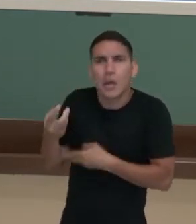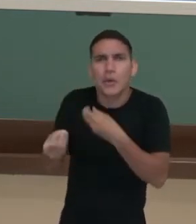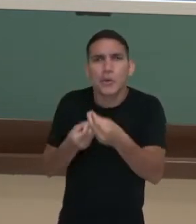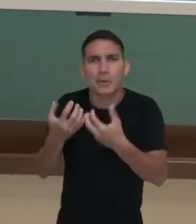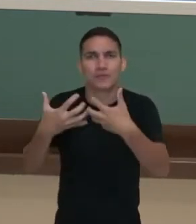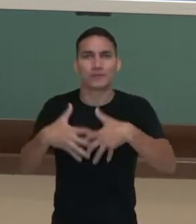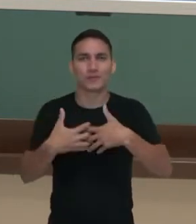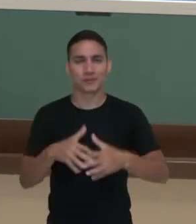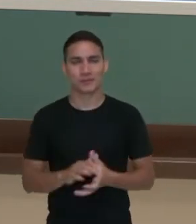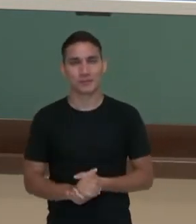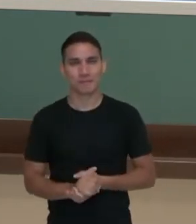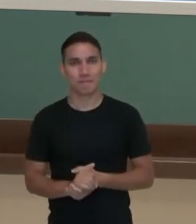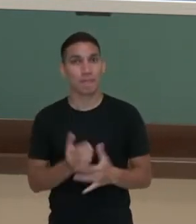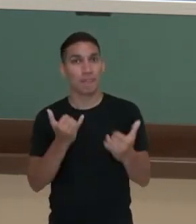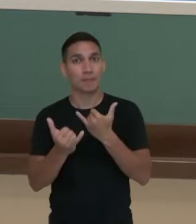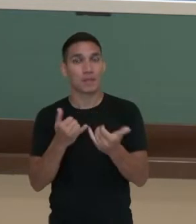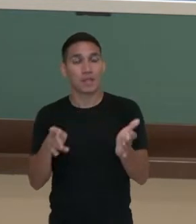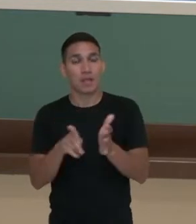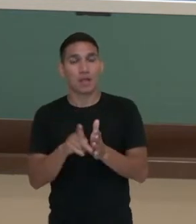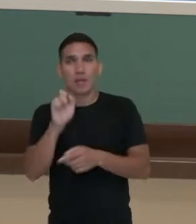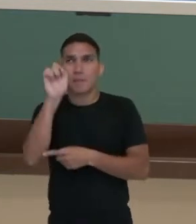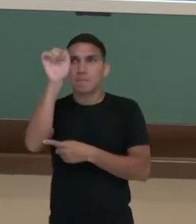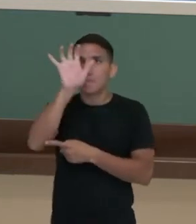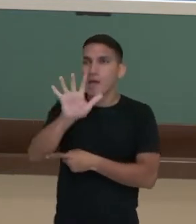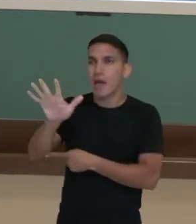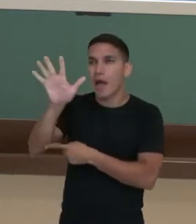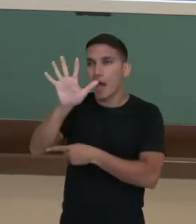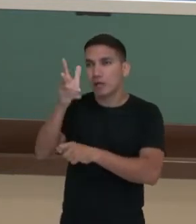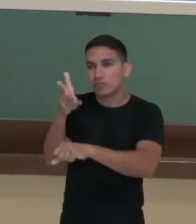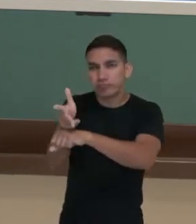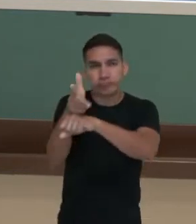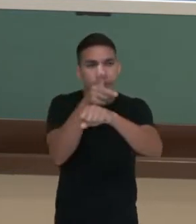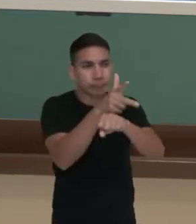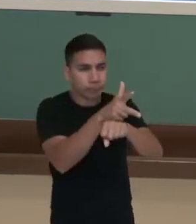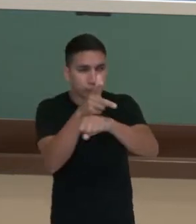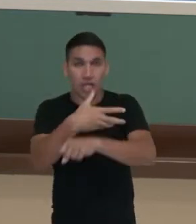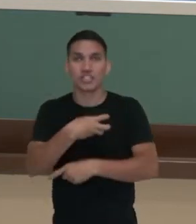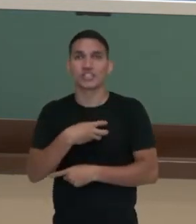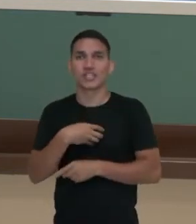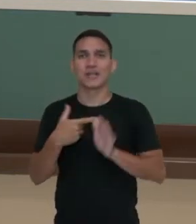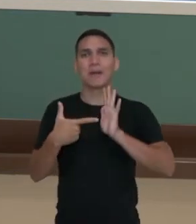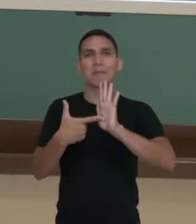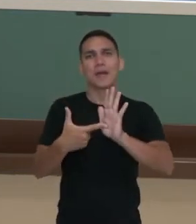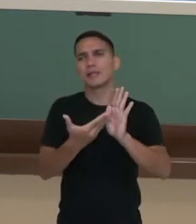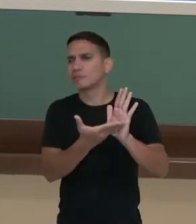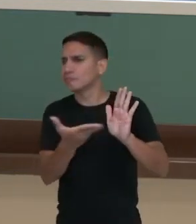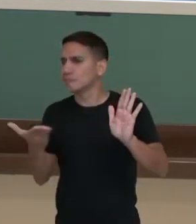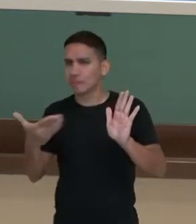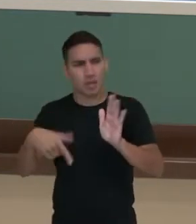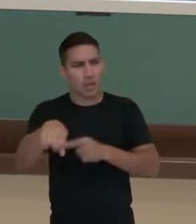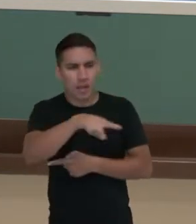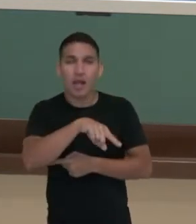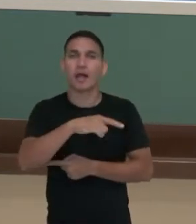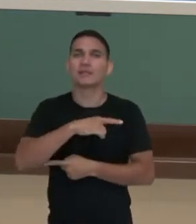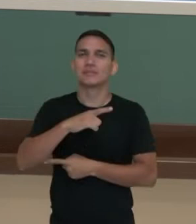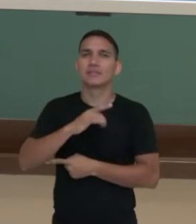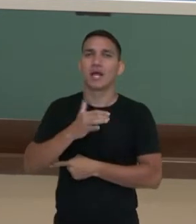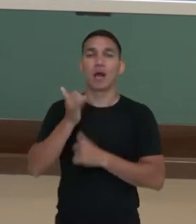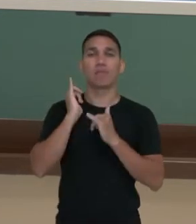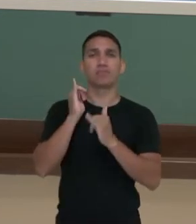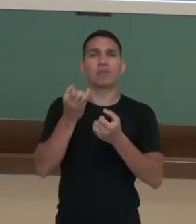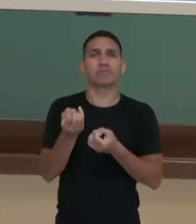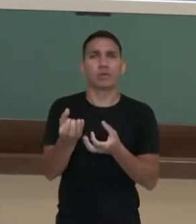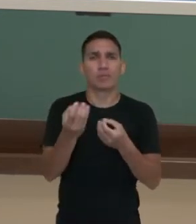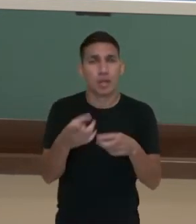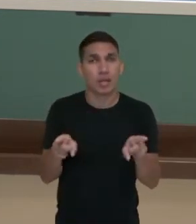Como as imagens coletadas, a forma de apresentação daquela notícia, daquela reportagem,